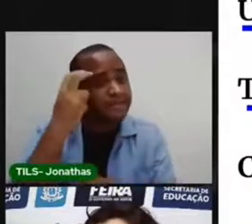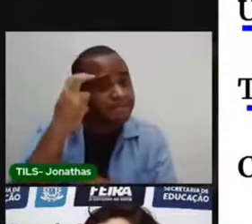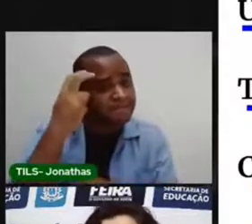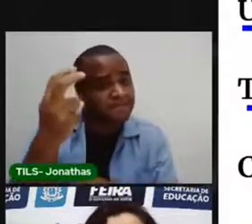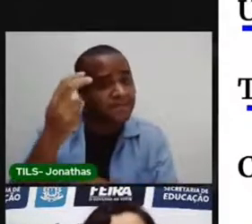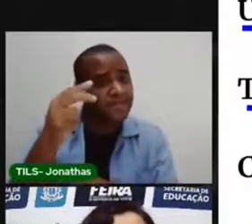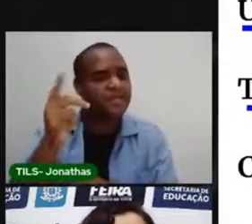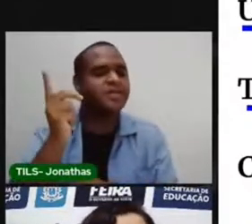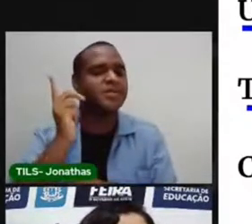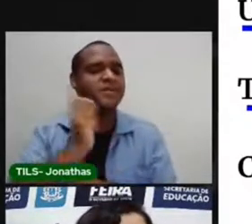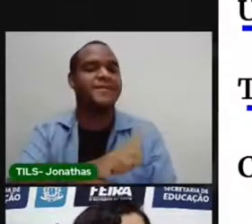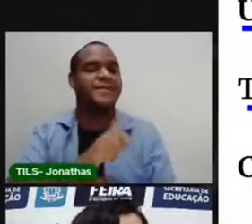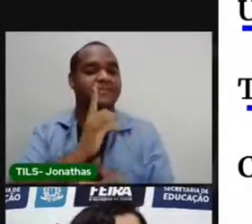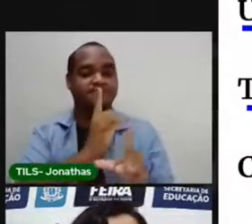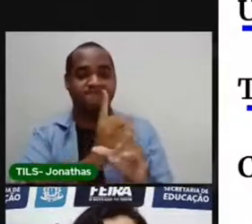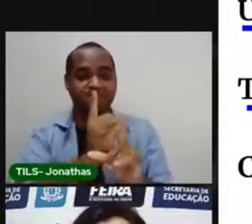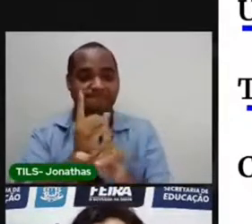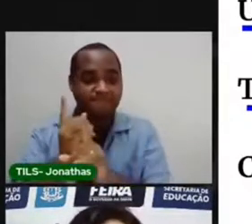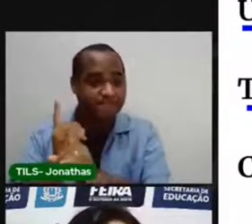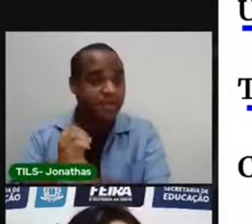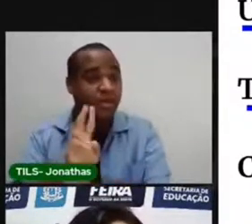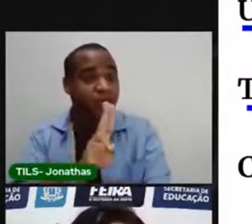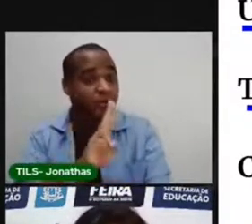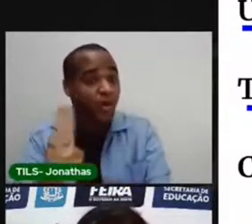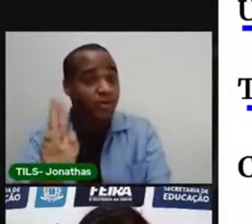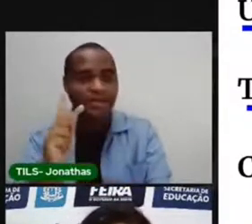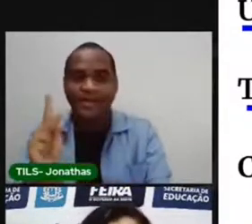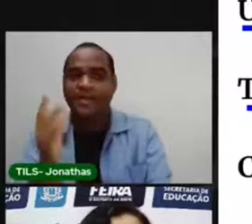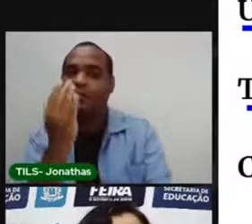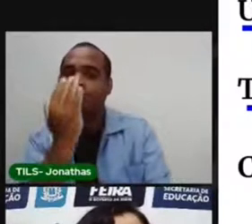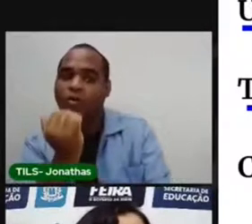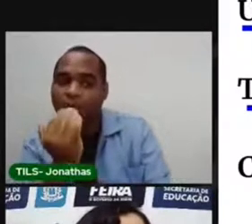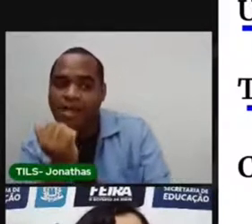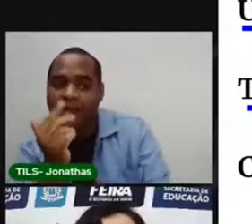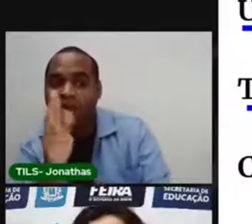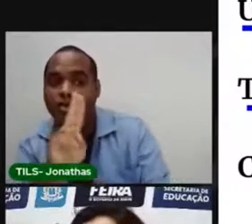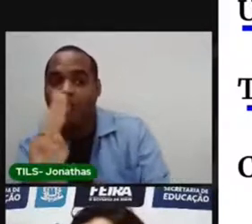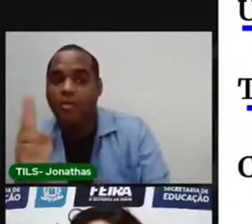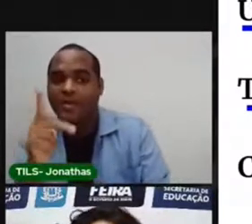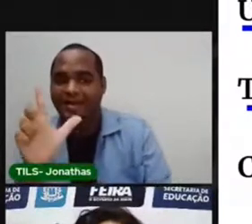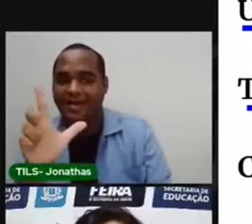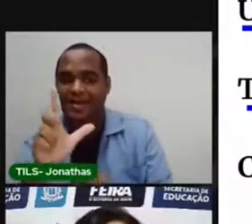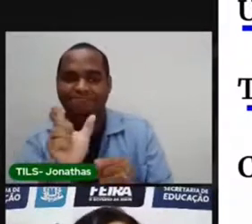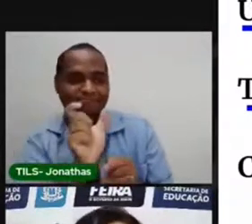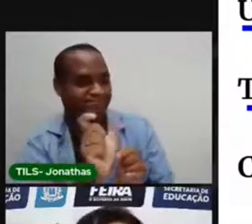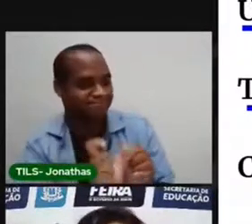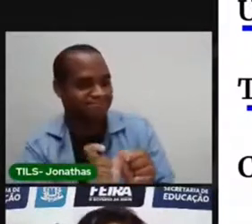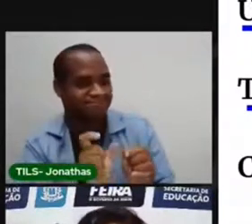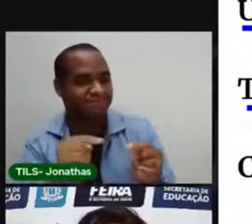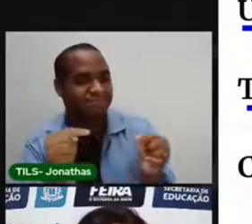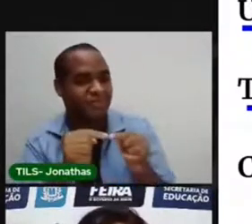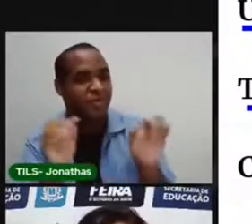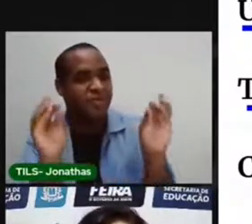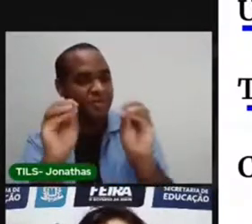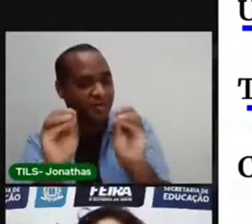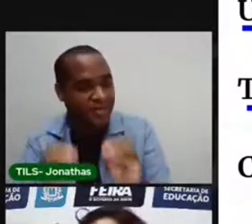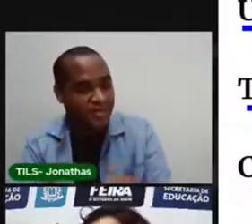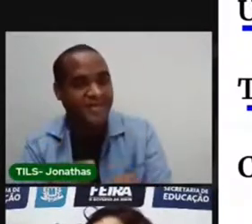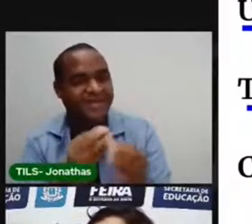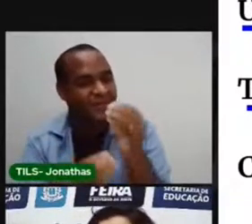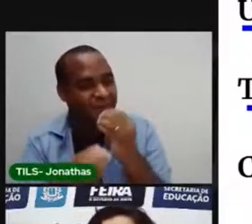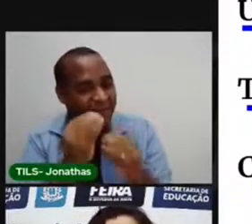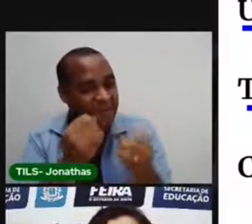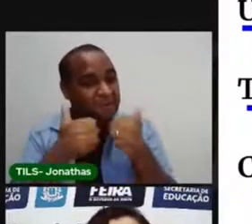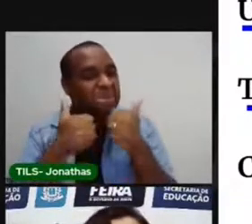e conseguiu encontrar o nome dos alimentos, o nome do objeto que nós colocamos os